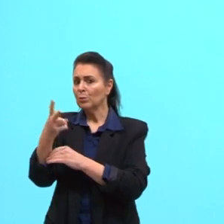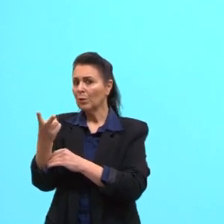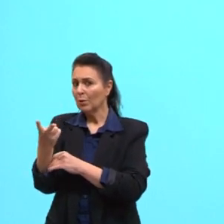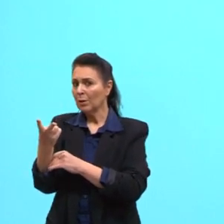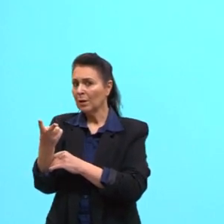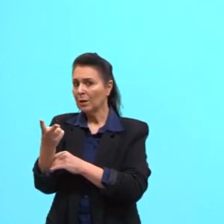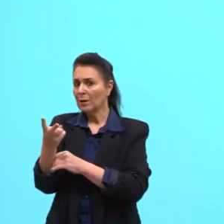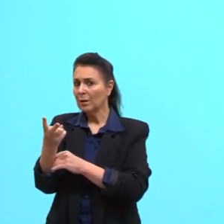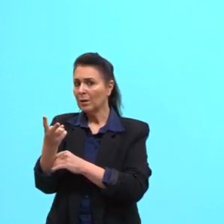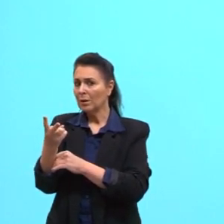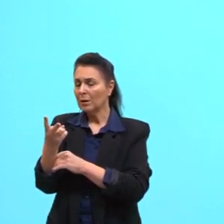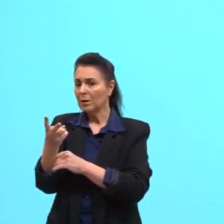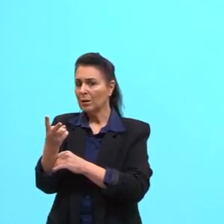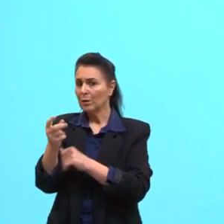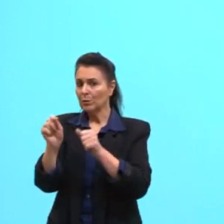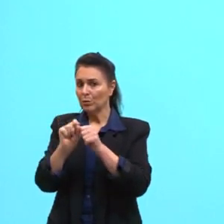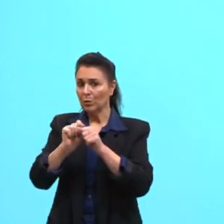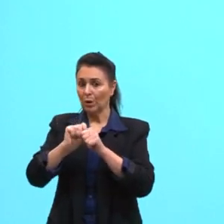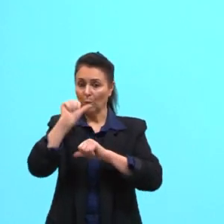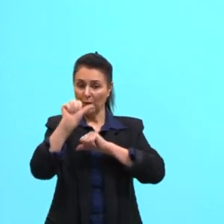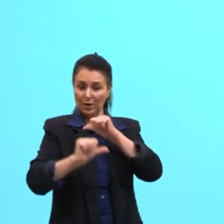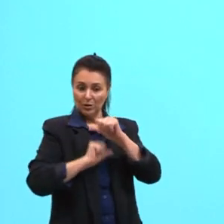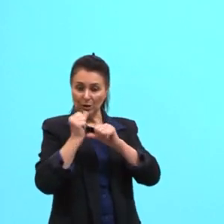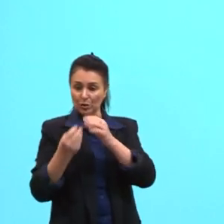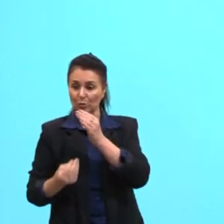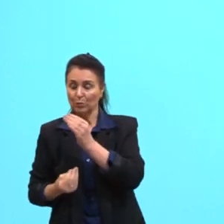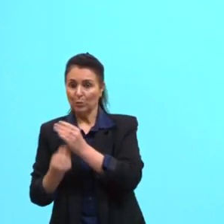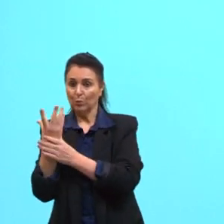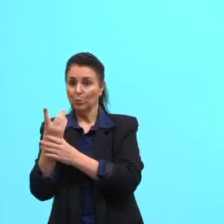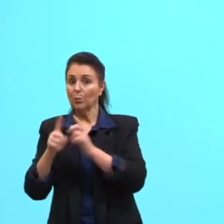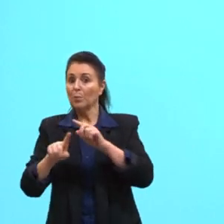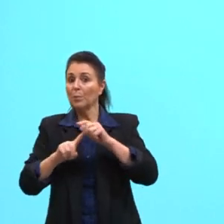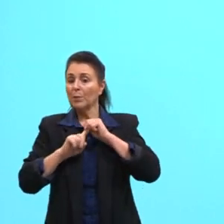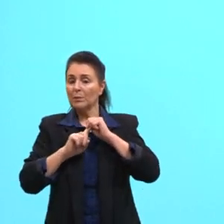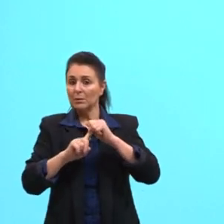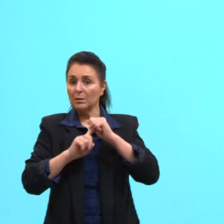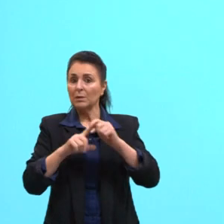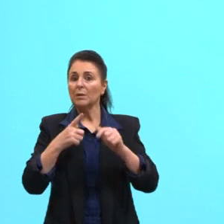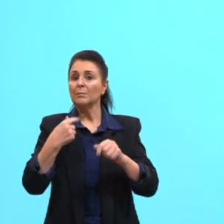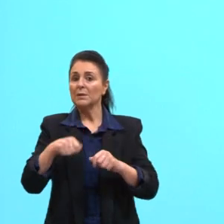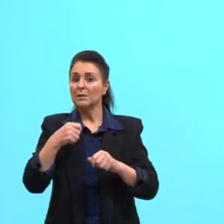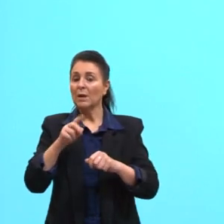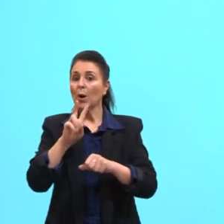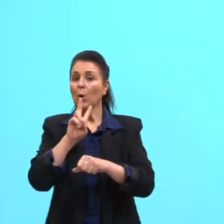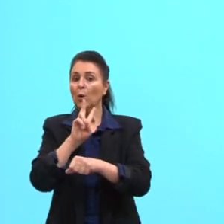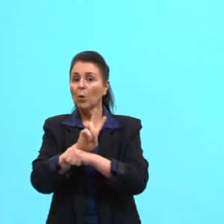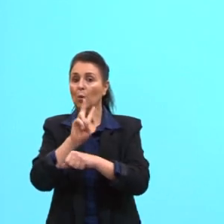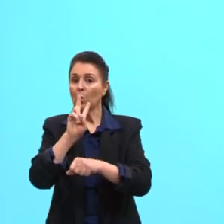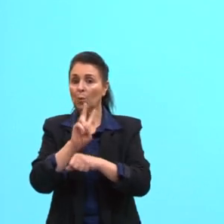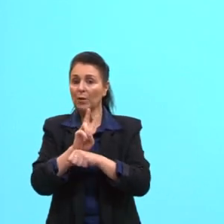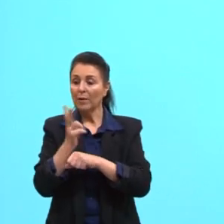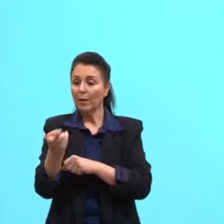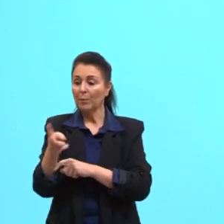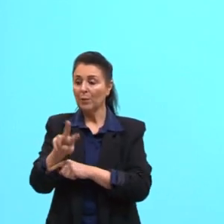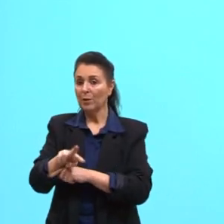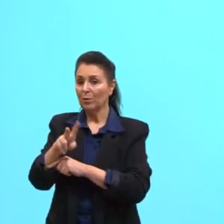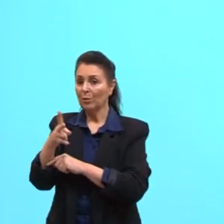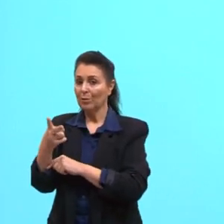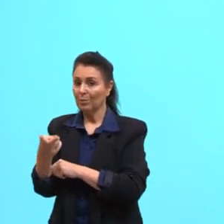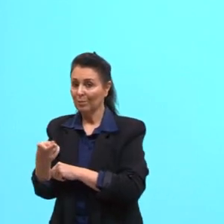a troca somente né dos regentes pelos produtos mas principalmente eu tenho que cuidar o sinal da minha variação de entalpia